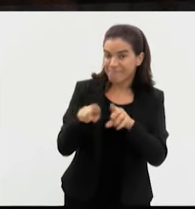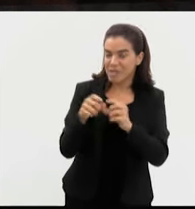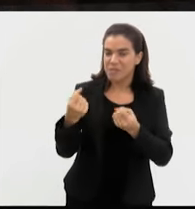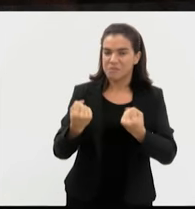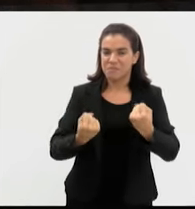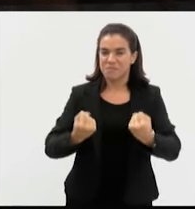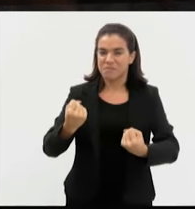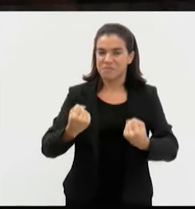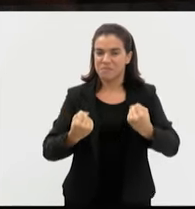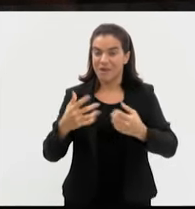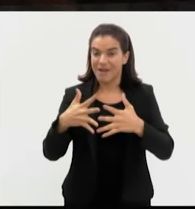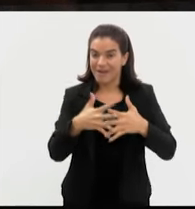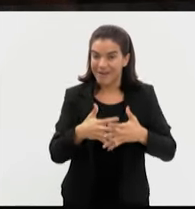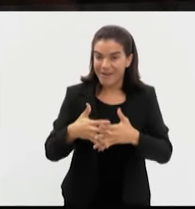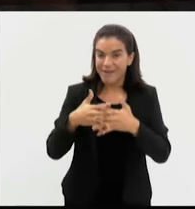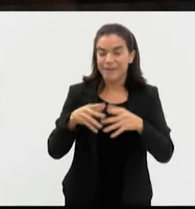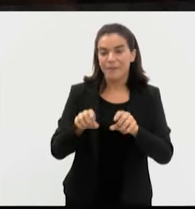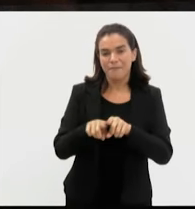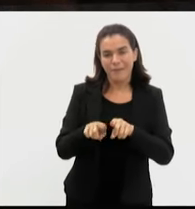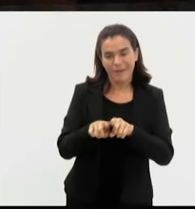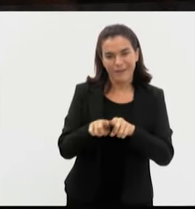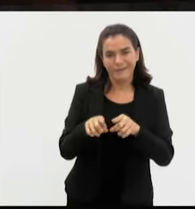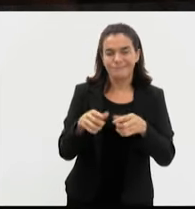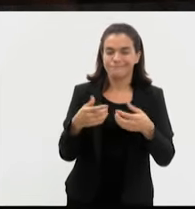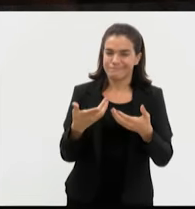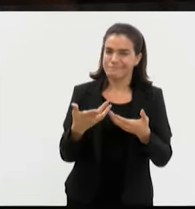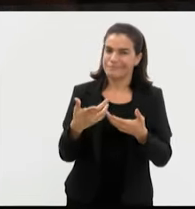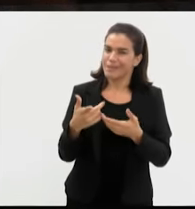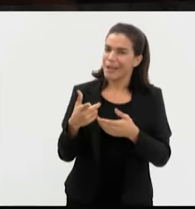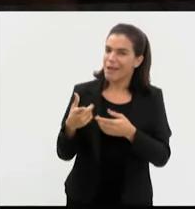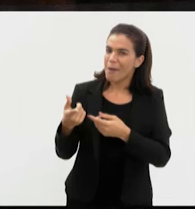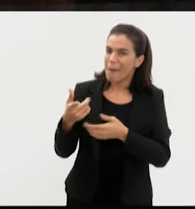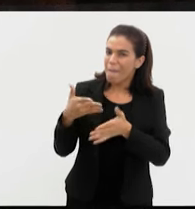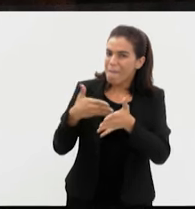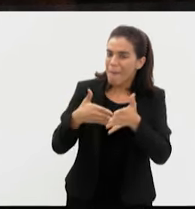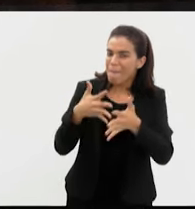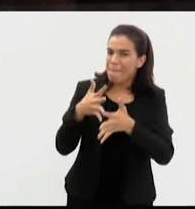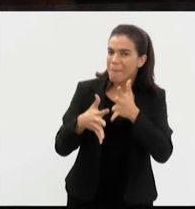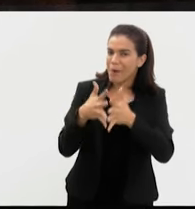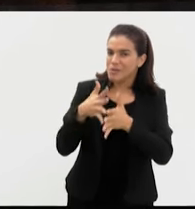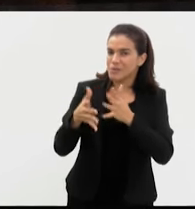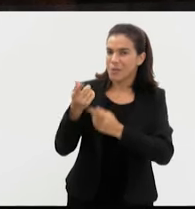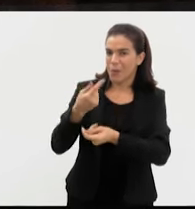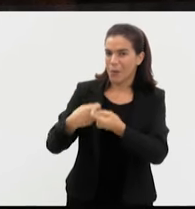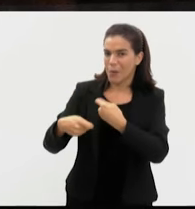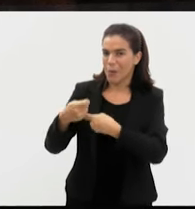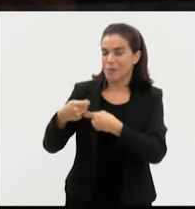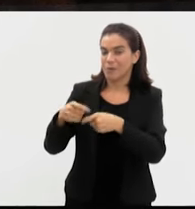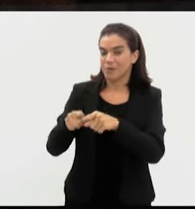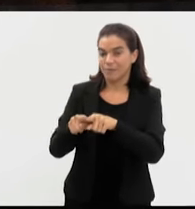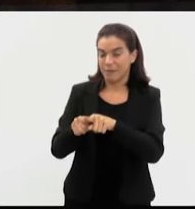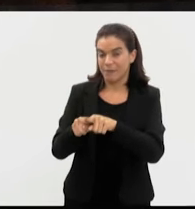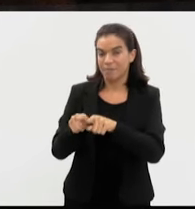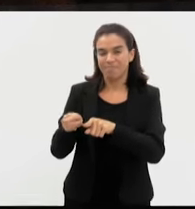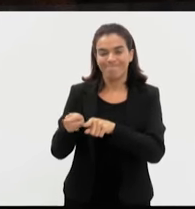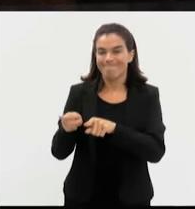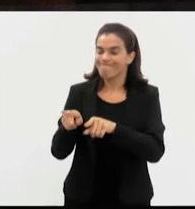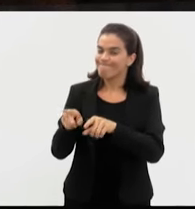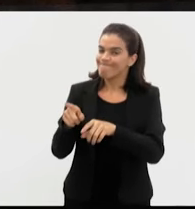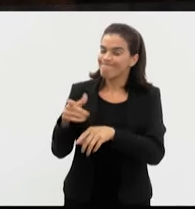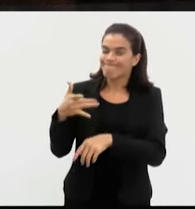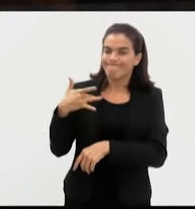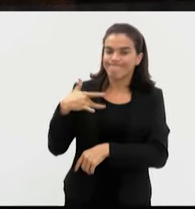guerreando isso traz um prejuízo muito grande paraa economia e principalmente para os caminhoneiros que sempre são aqueles